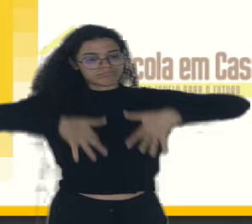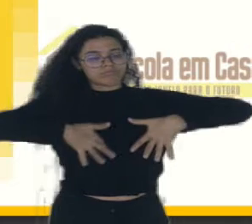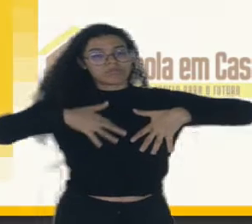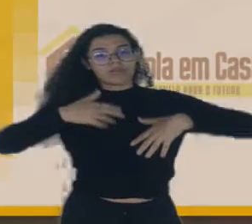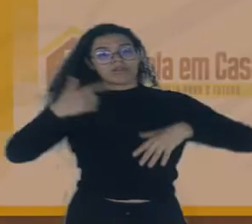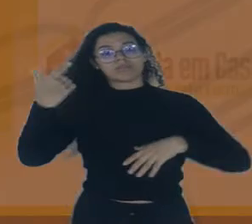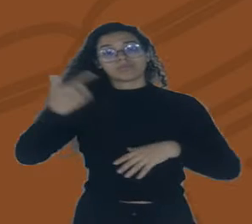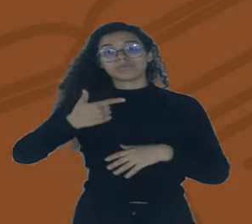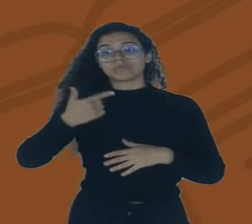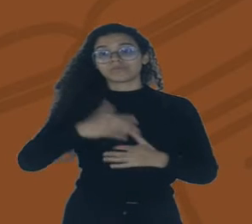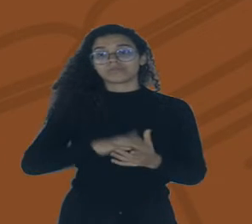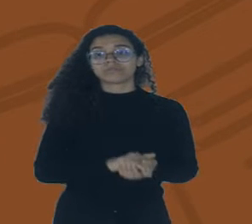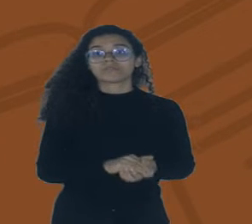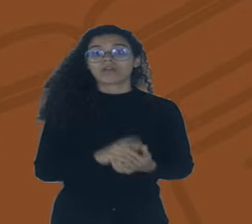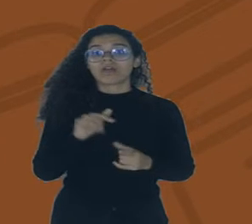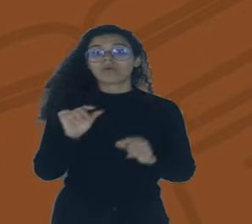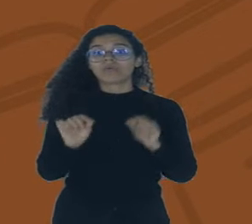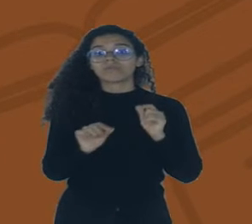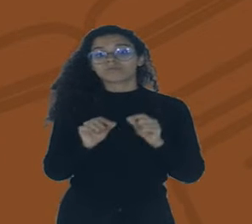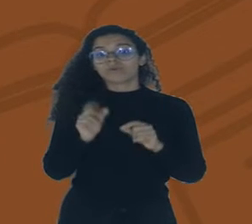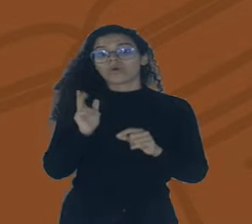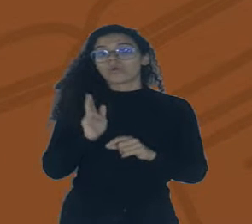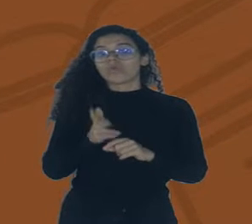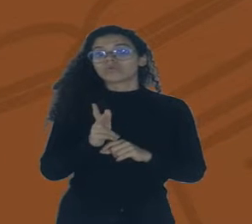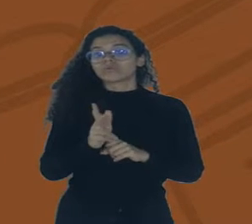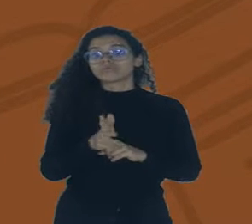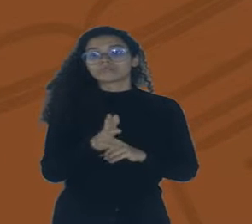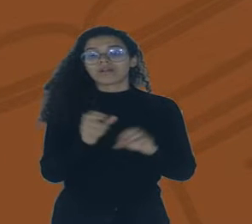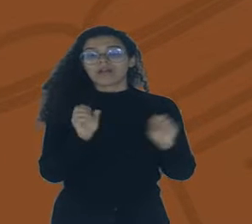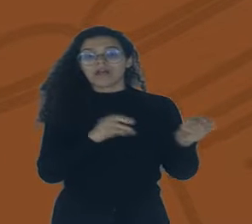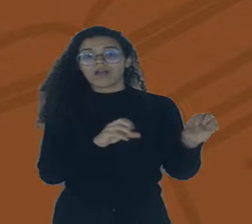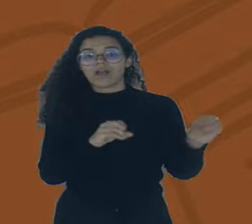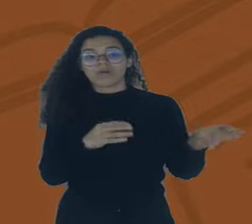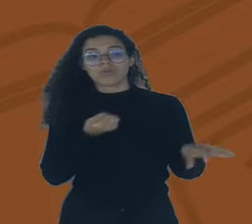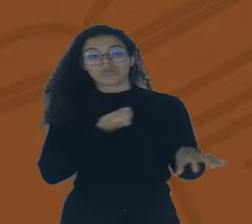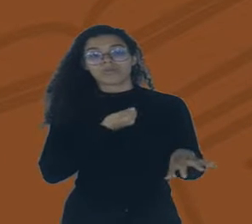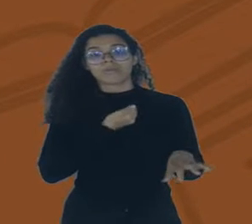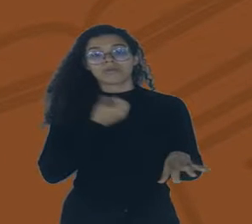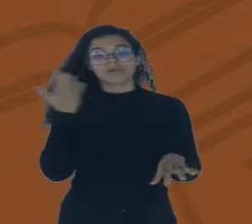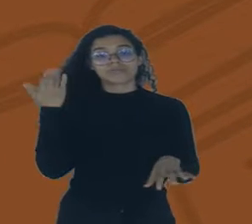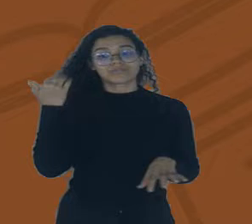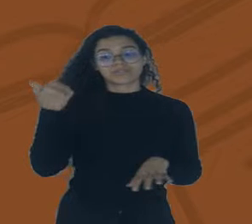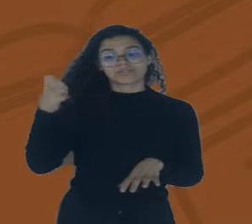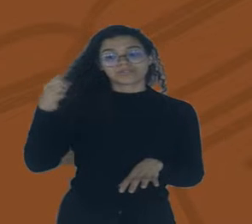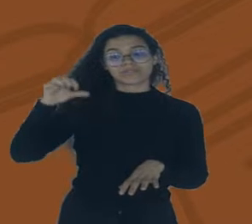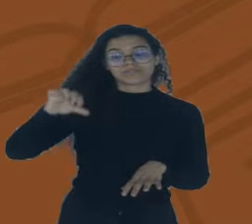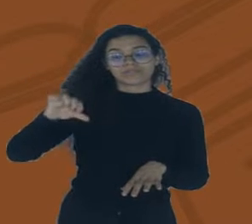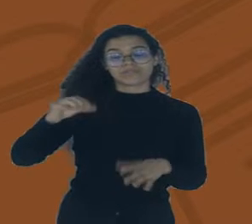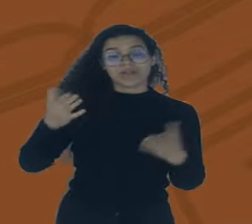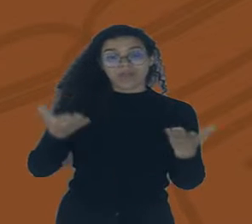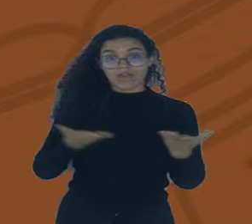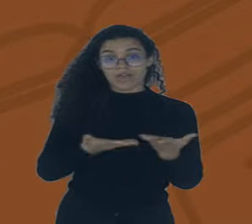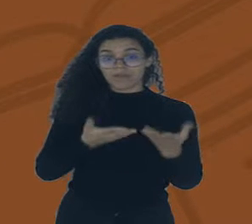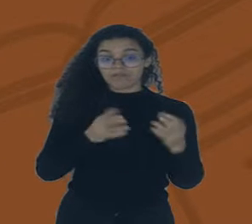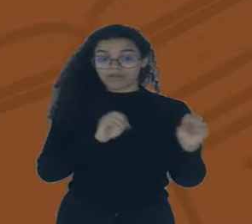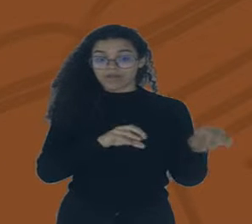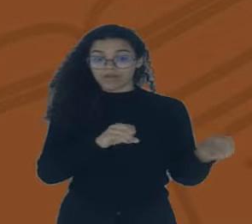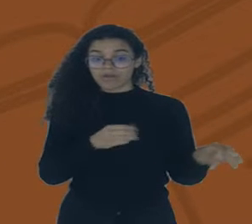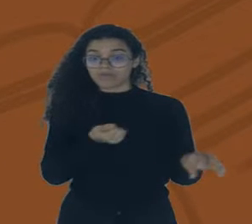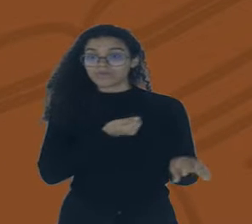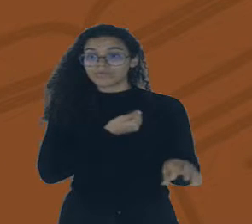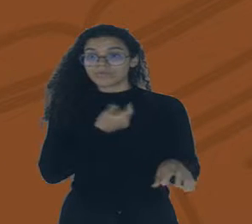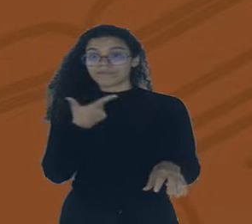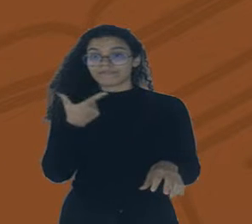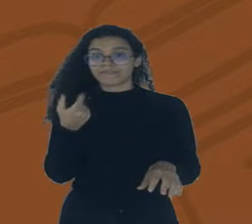seja, é uma continuidade da aula de número 19, pois esta será a nossa aula de número